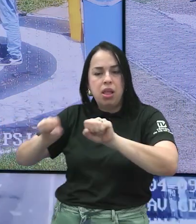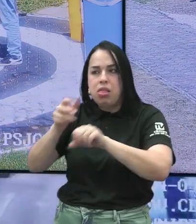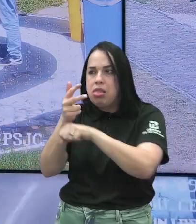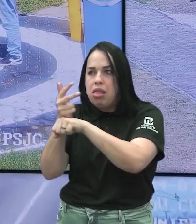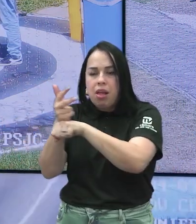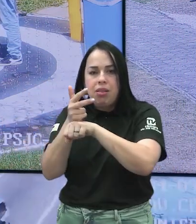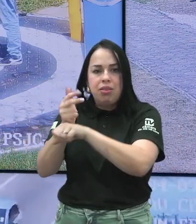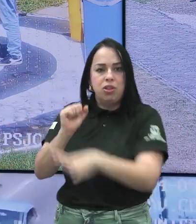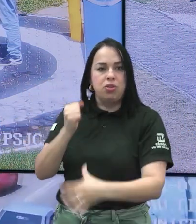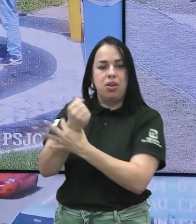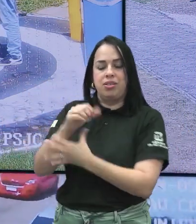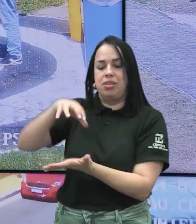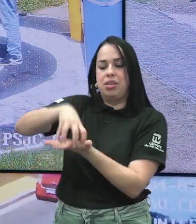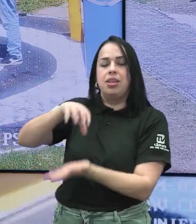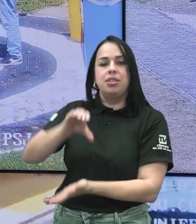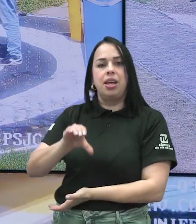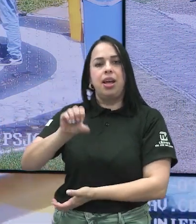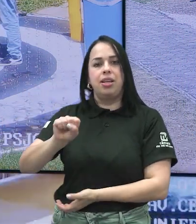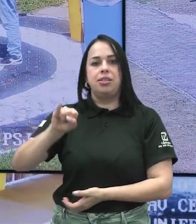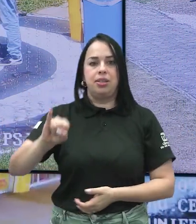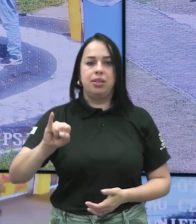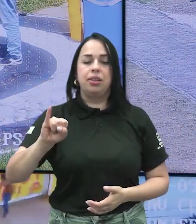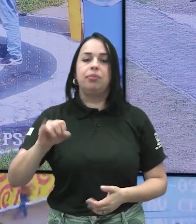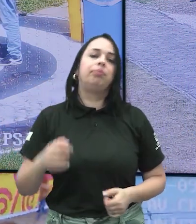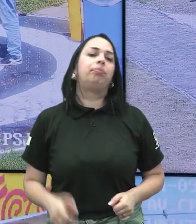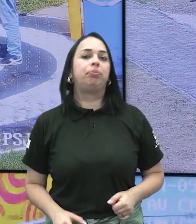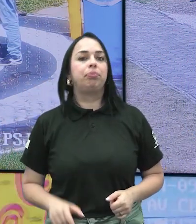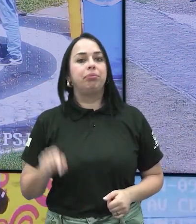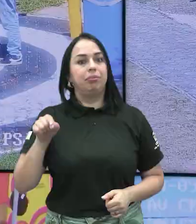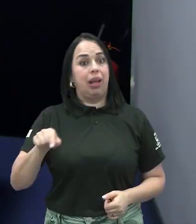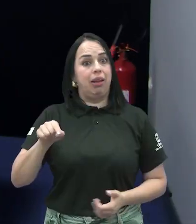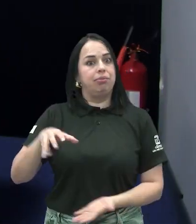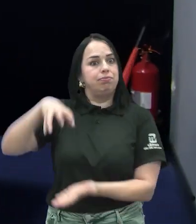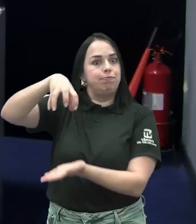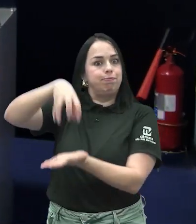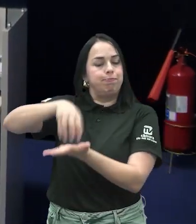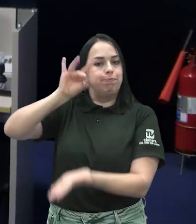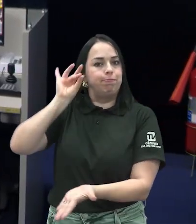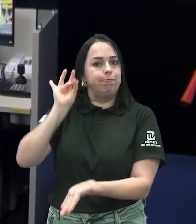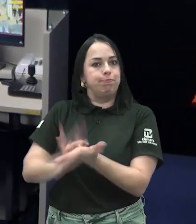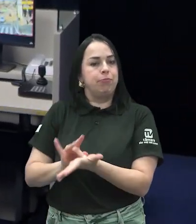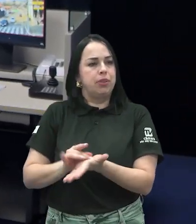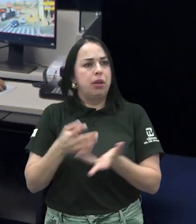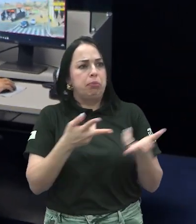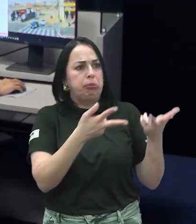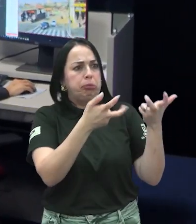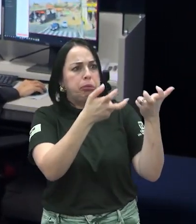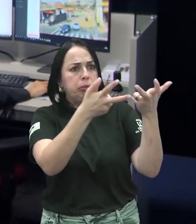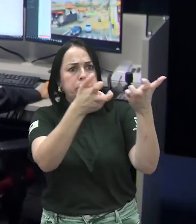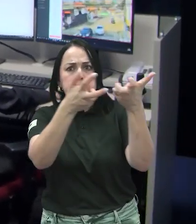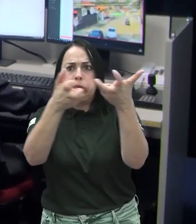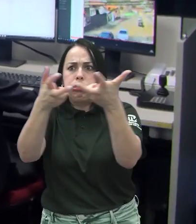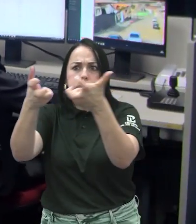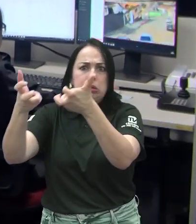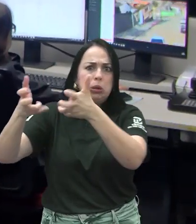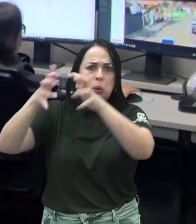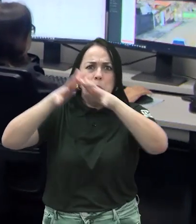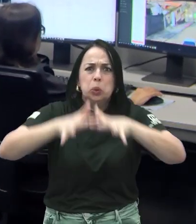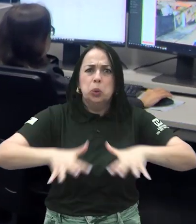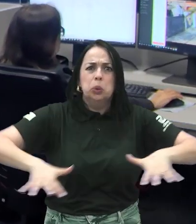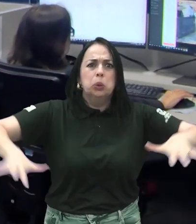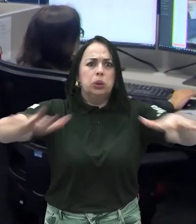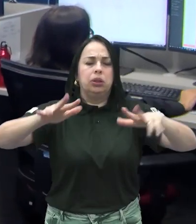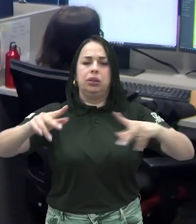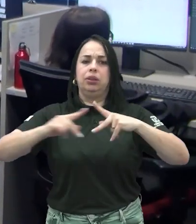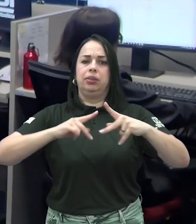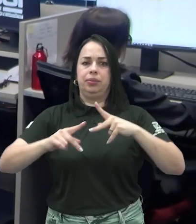pelo CSI, o Centro de Segurança e Inteligência da cidade. Na sede do CSI, é possível observar pontos